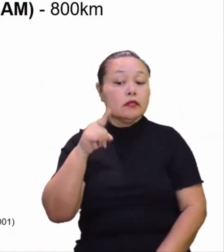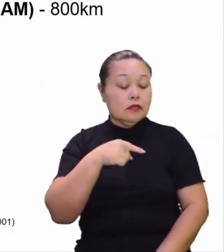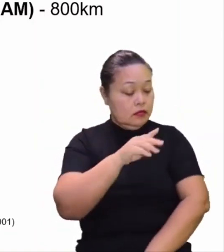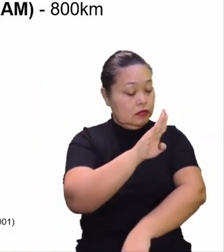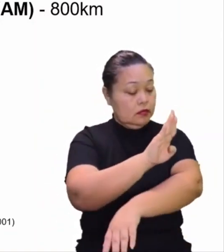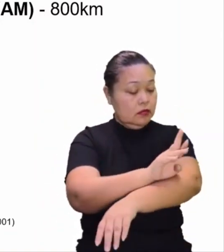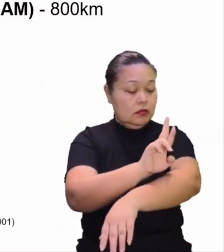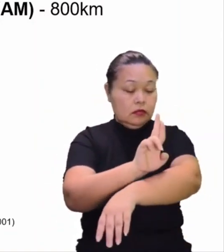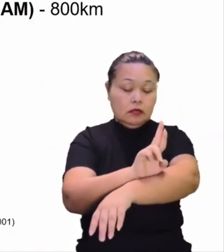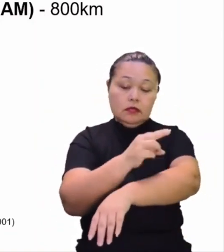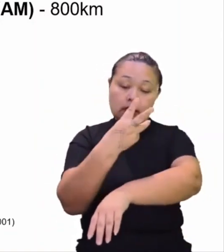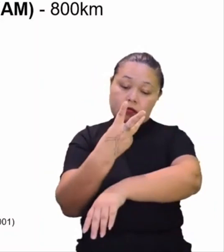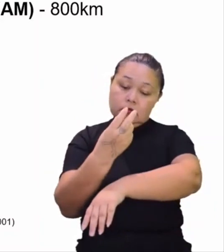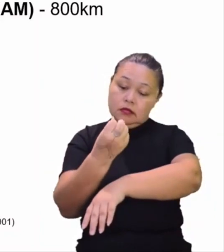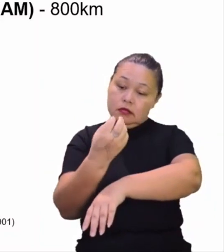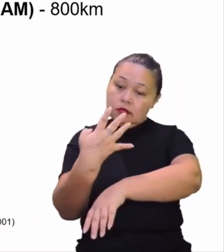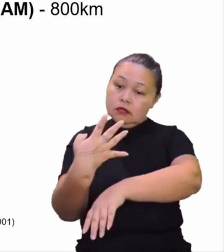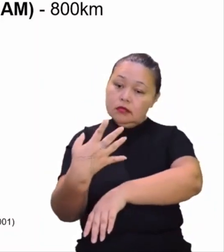a